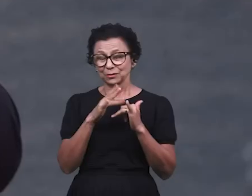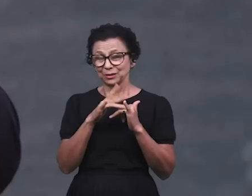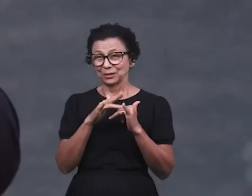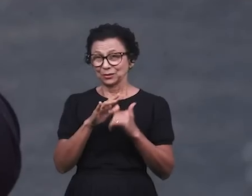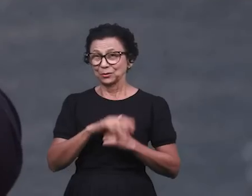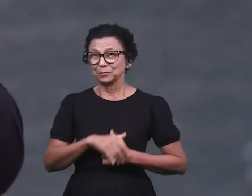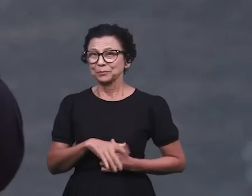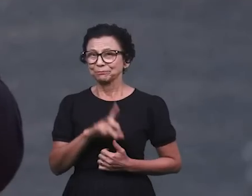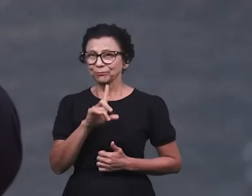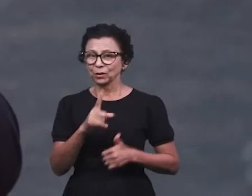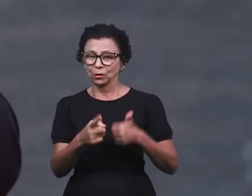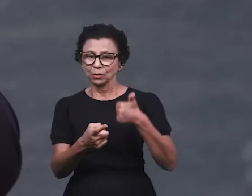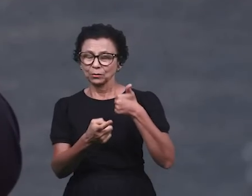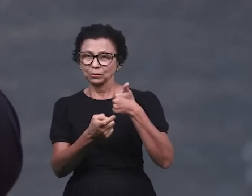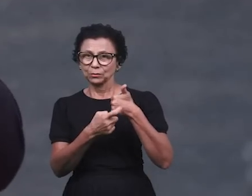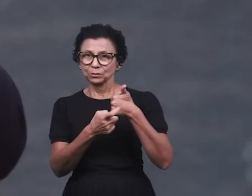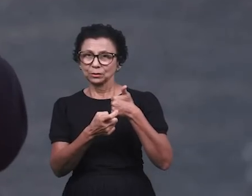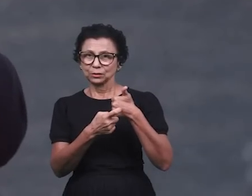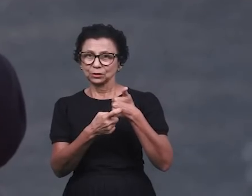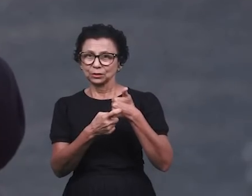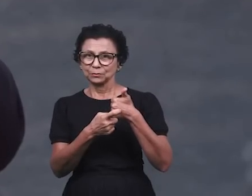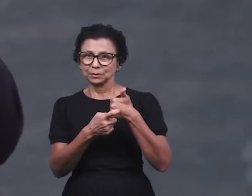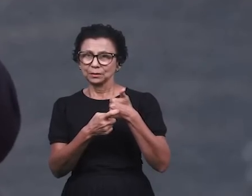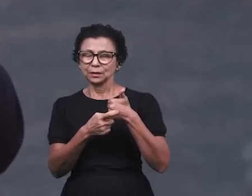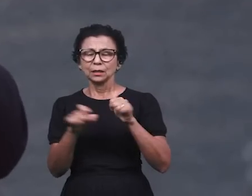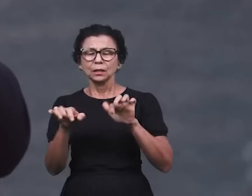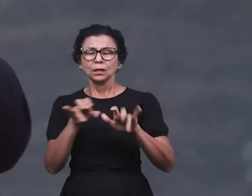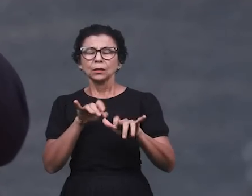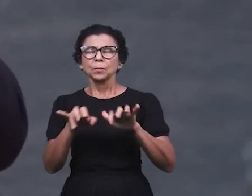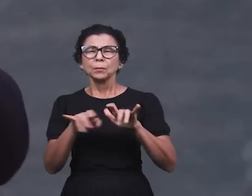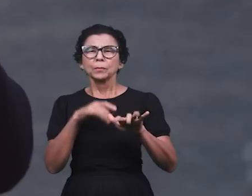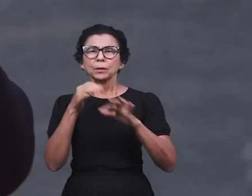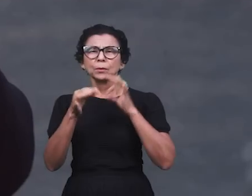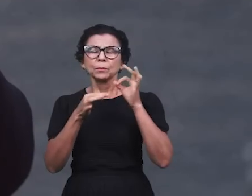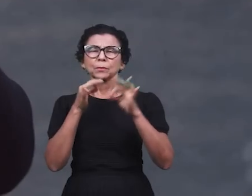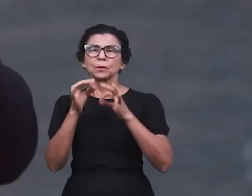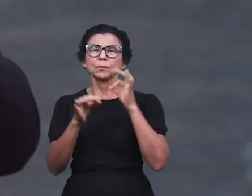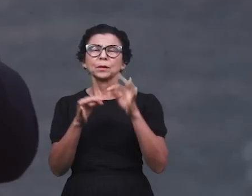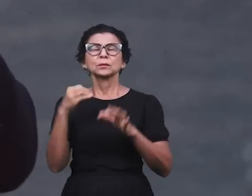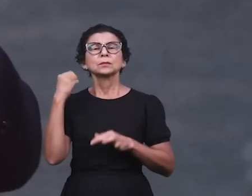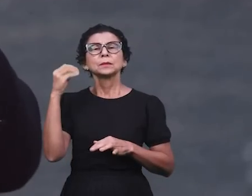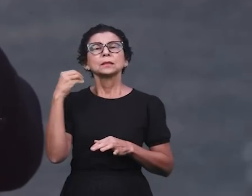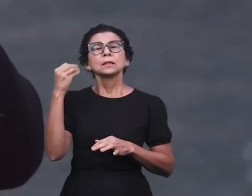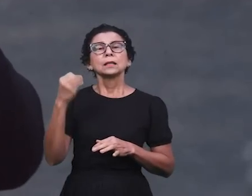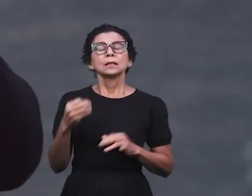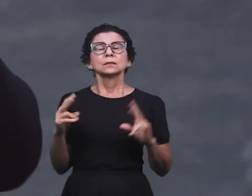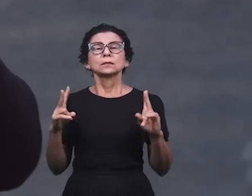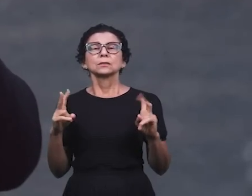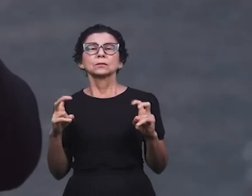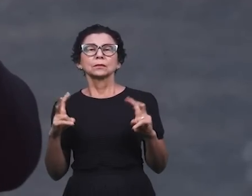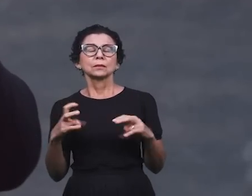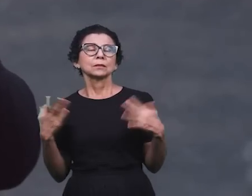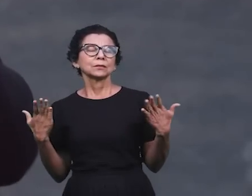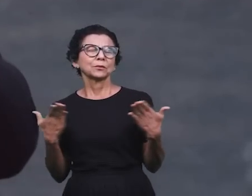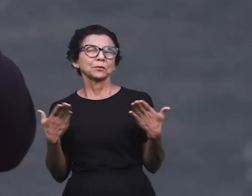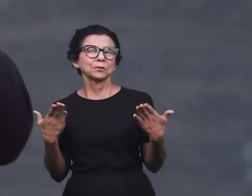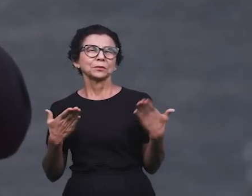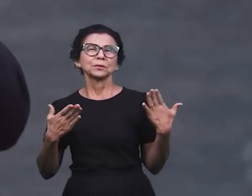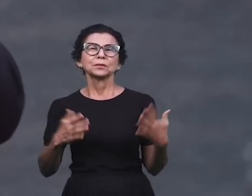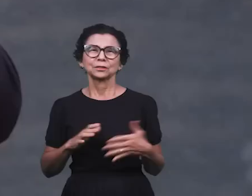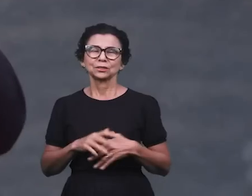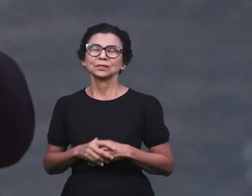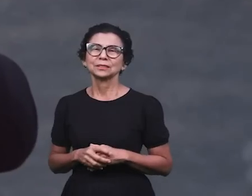YouTube, não deixe de curtir, comenta aí, conta a sua experiência com o tema que nós vamos abordar